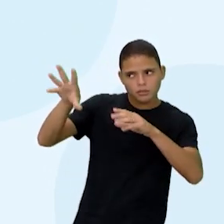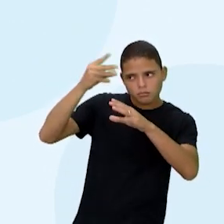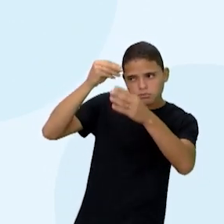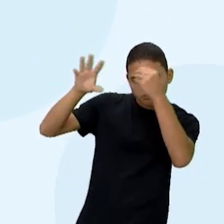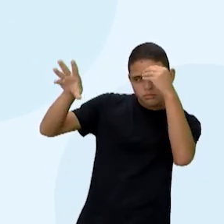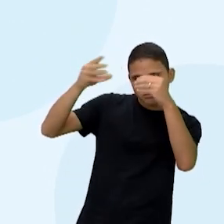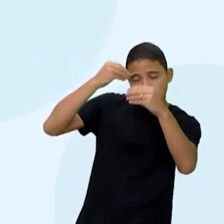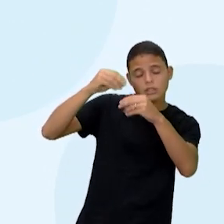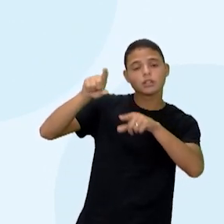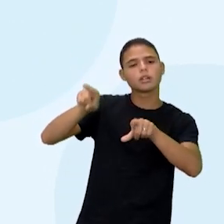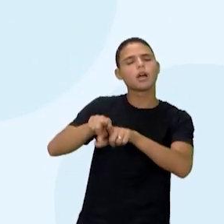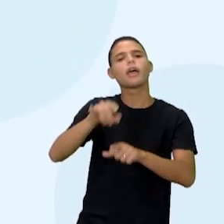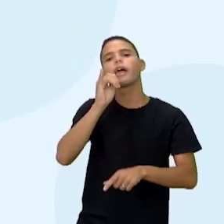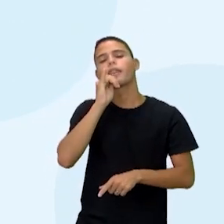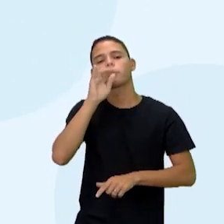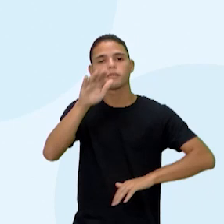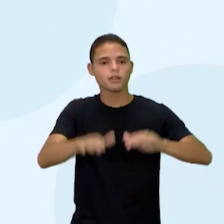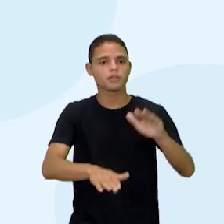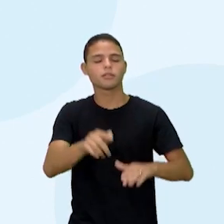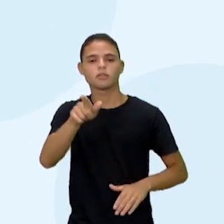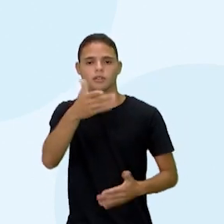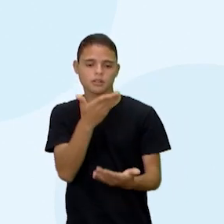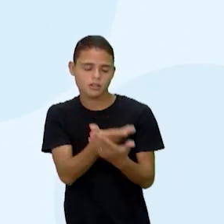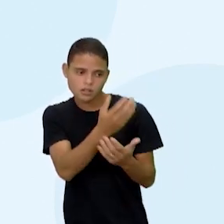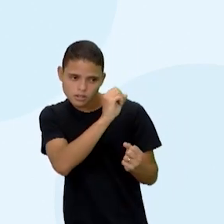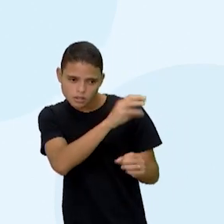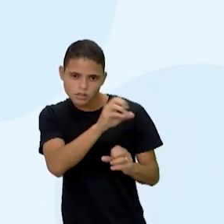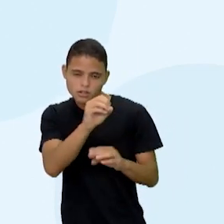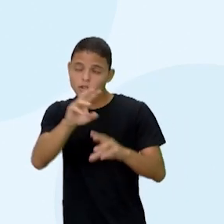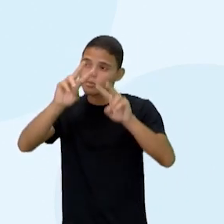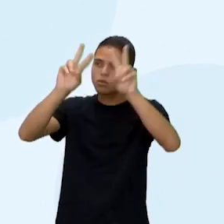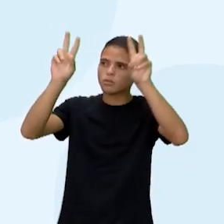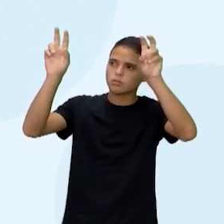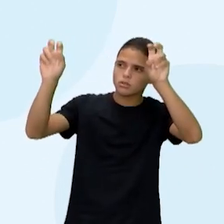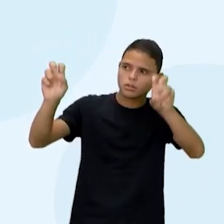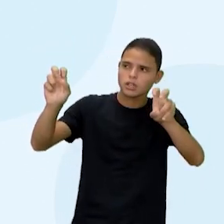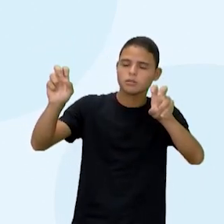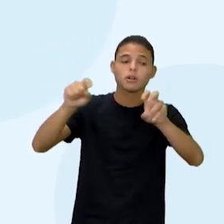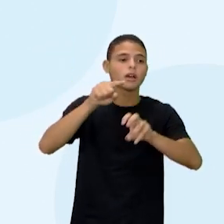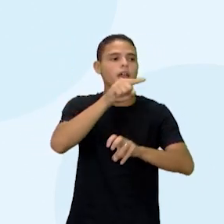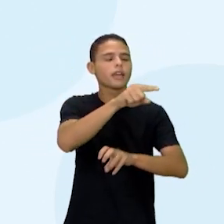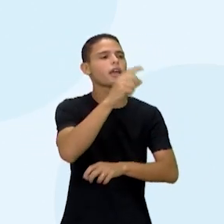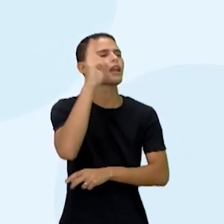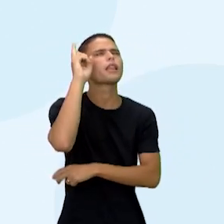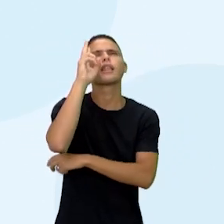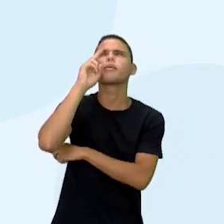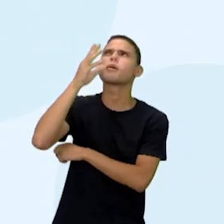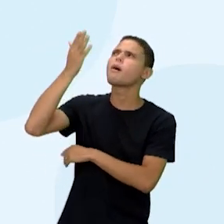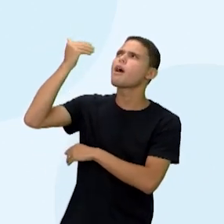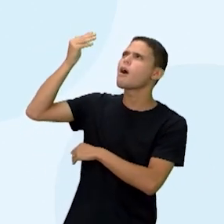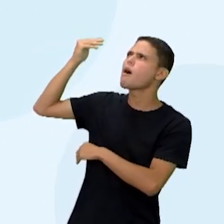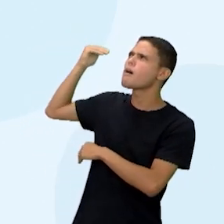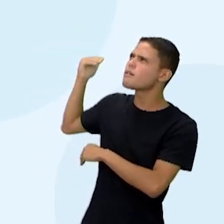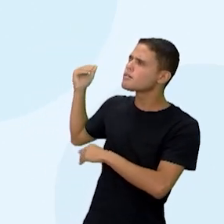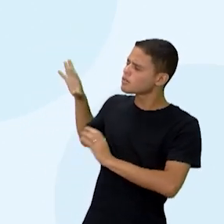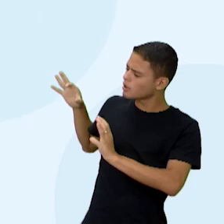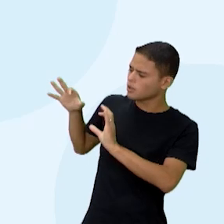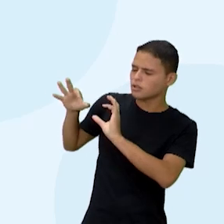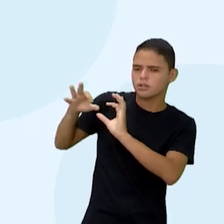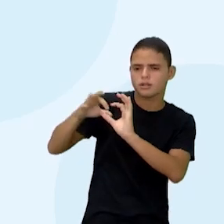vezes, você está dando uma aula falando sobre um tema e ele resgata um tema de uma aula anterior e faz uma conexão, né? Porque ele